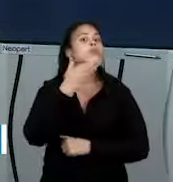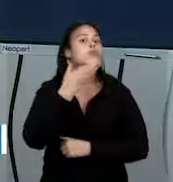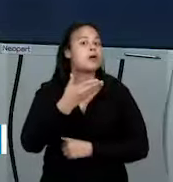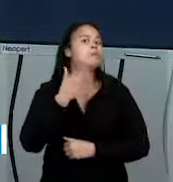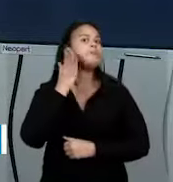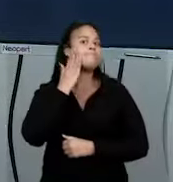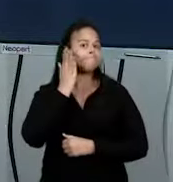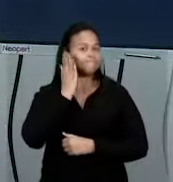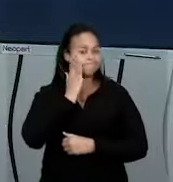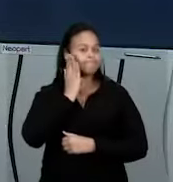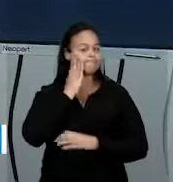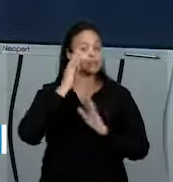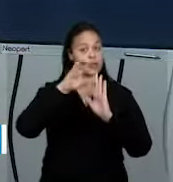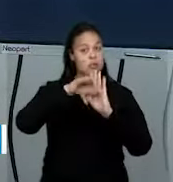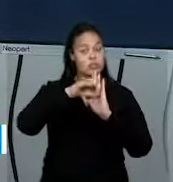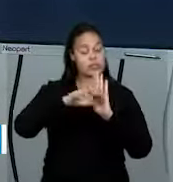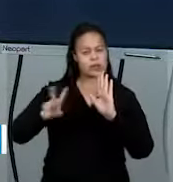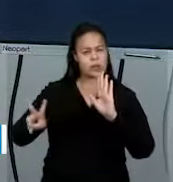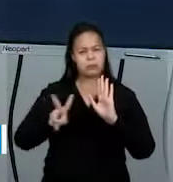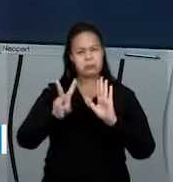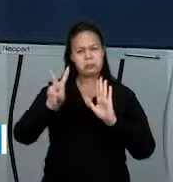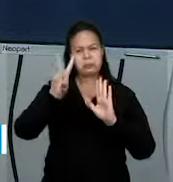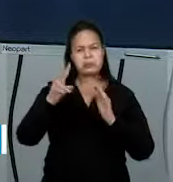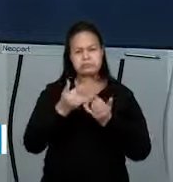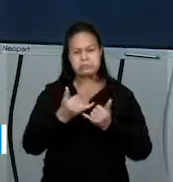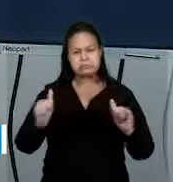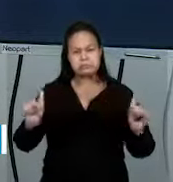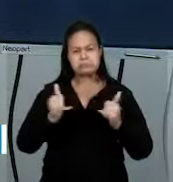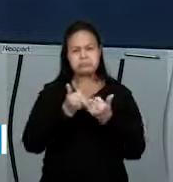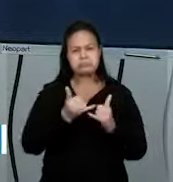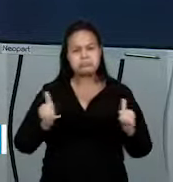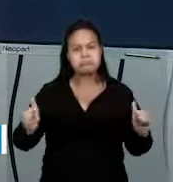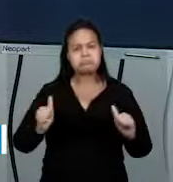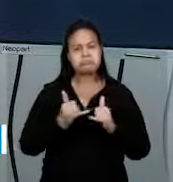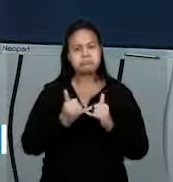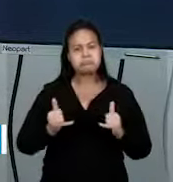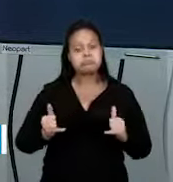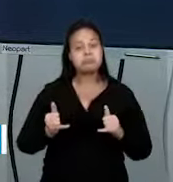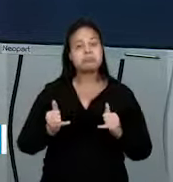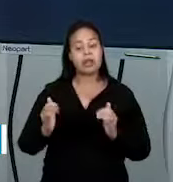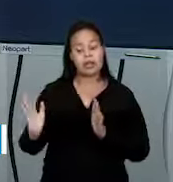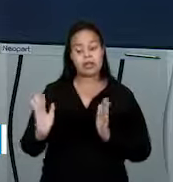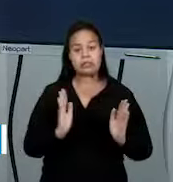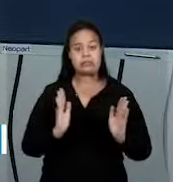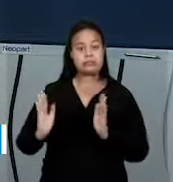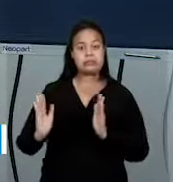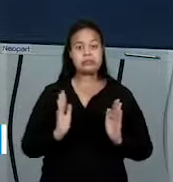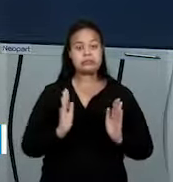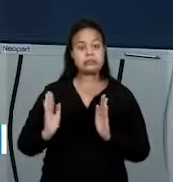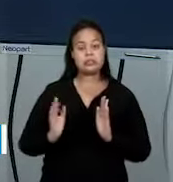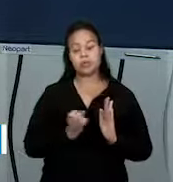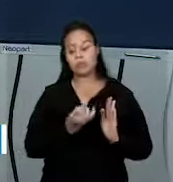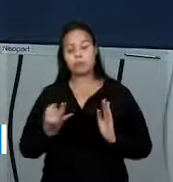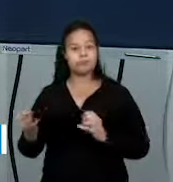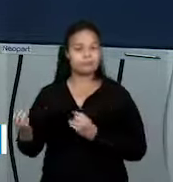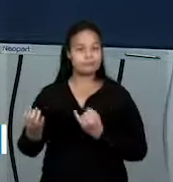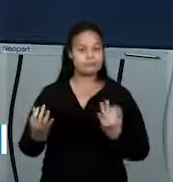Compreender o conceito de potência elétrica como a energia transferida por unidade de tempo e suas unidades de